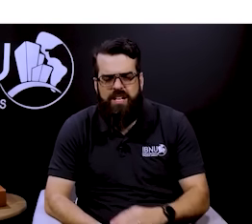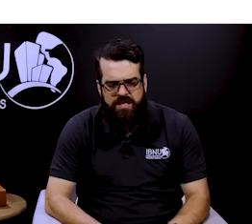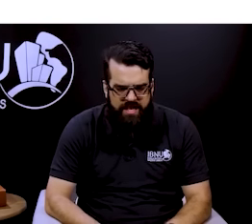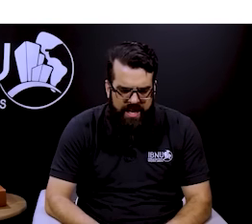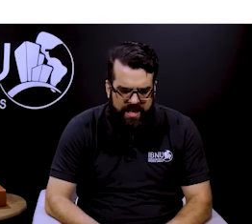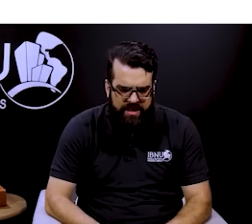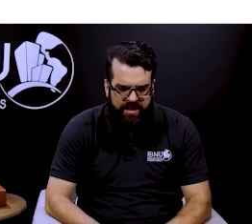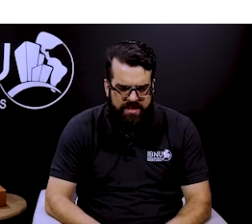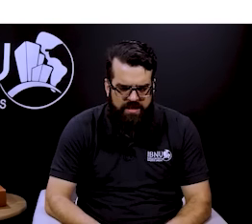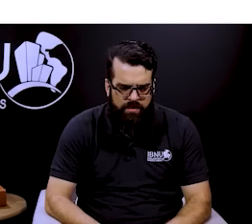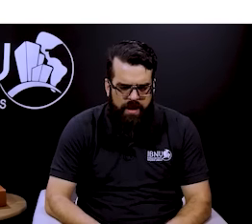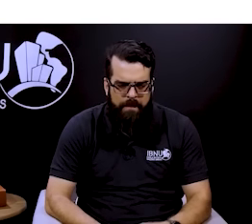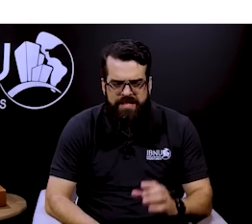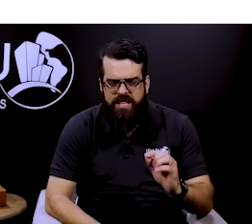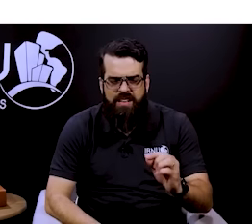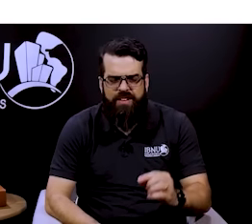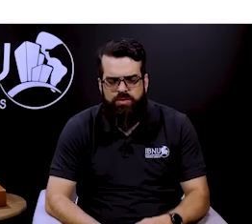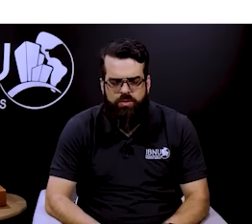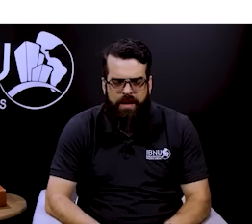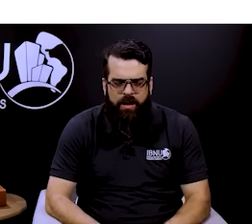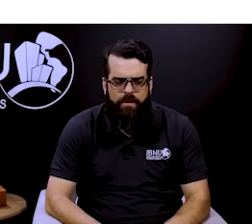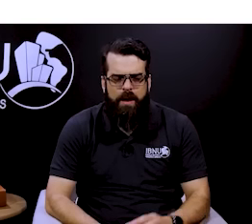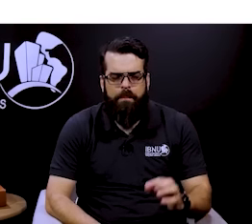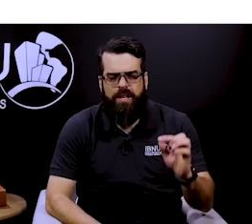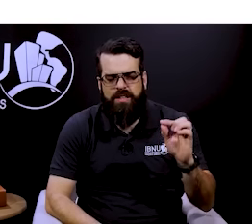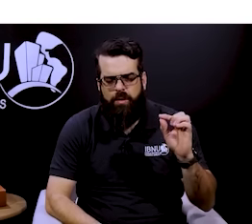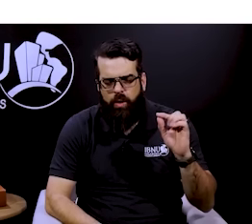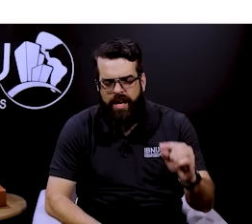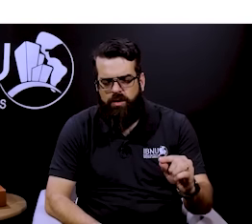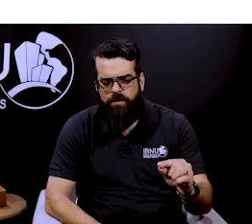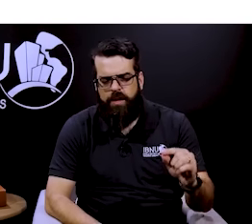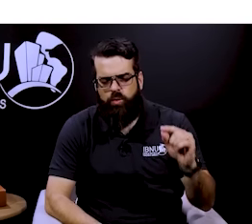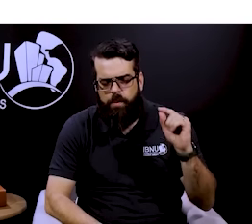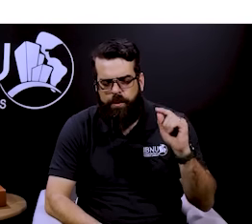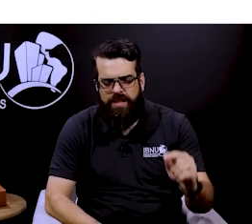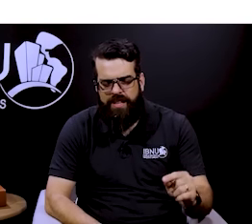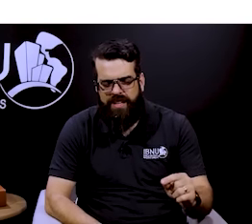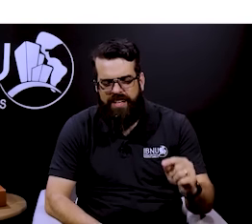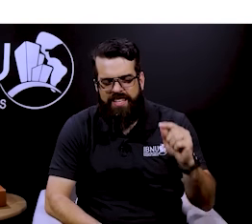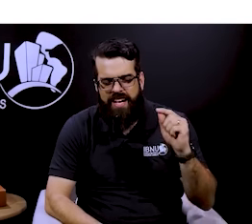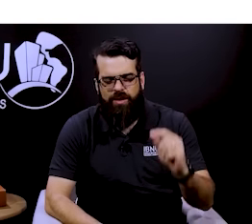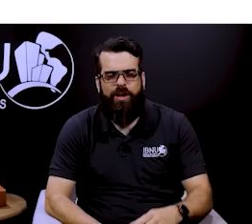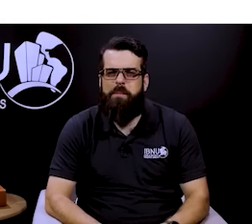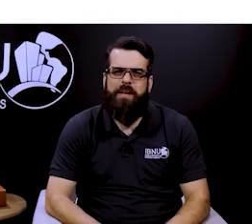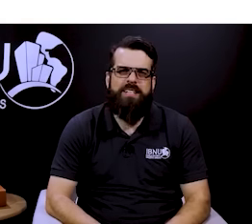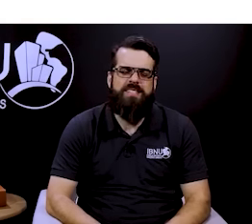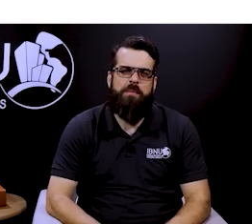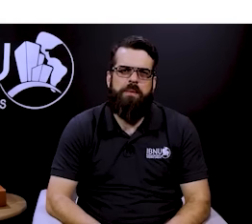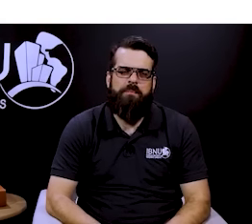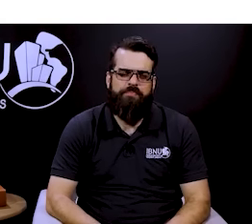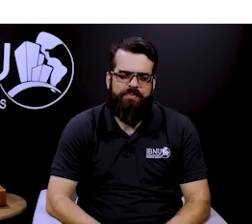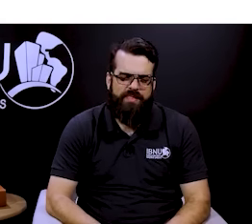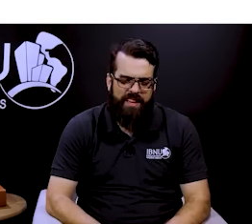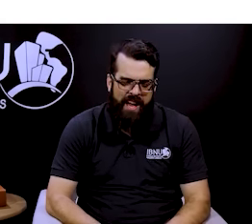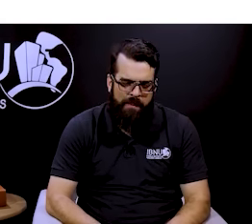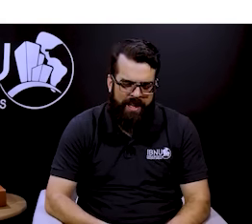nos deixes cair em tentação, mas livra-nos do mal, porque teu é o reino, o poder e a glória para